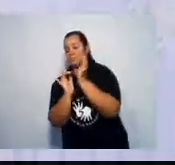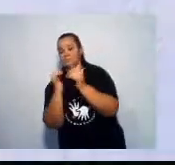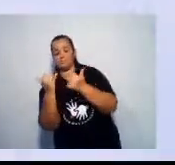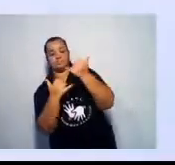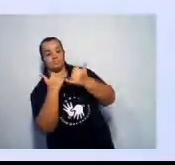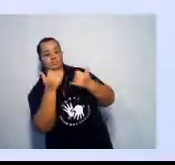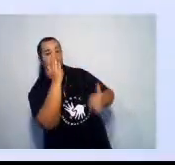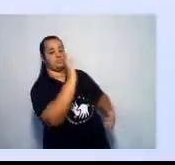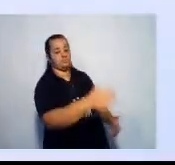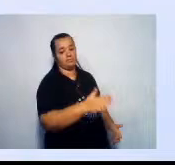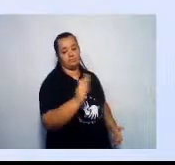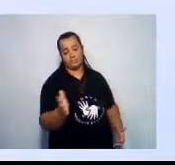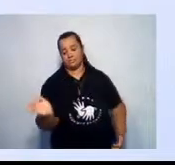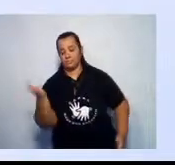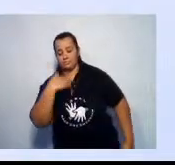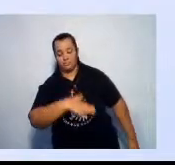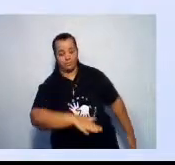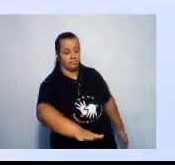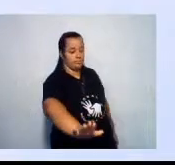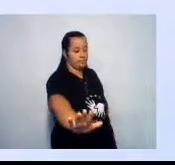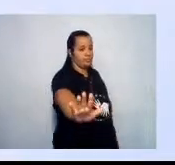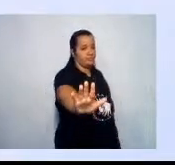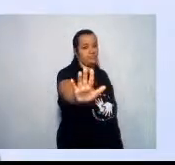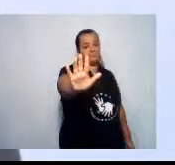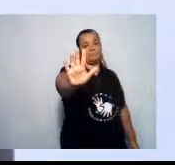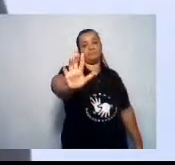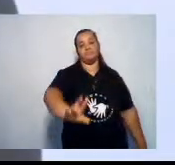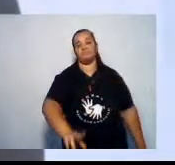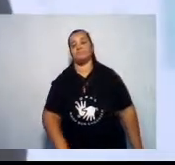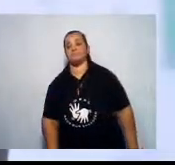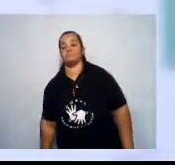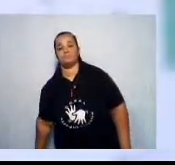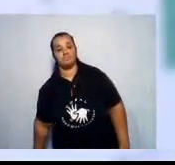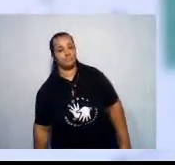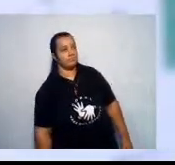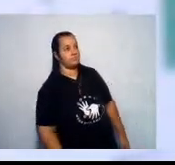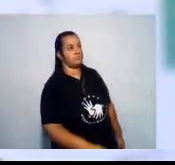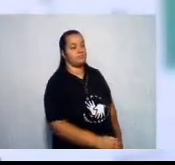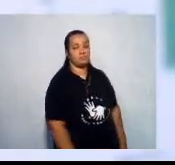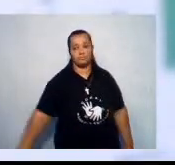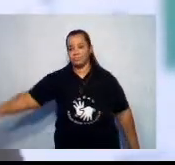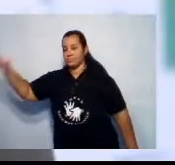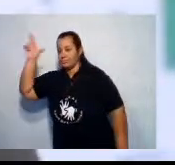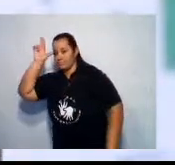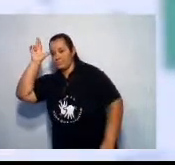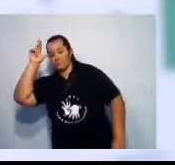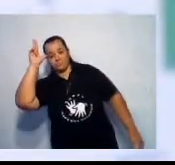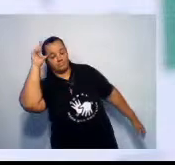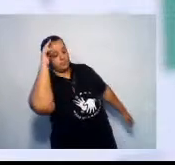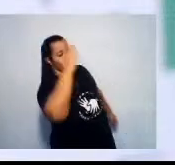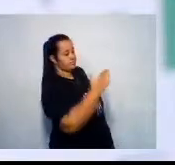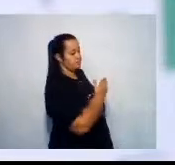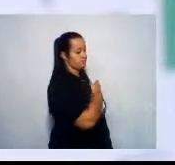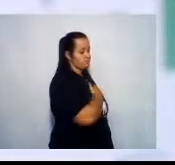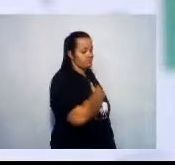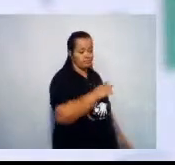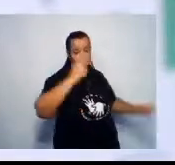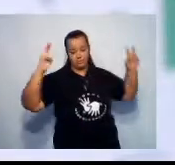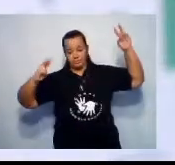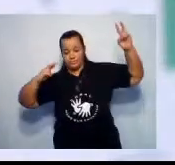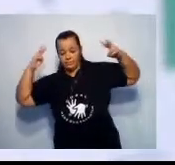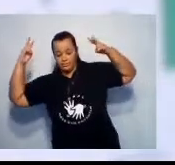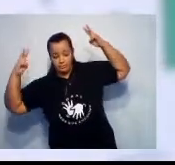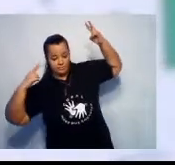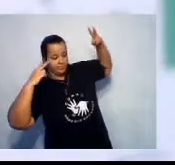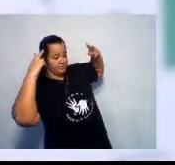vem chegando pra brincar no meu quintal. No teu cavalo